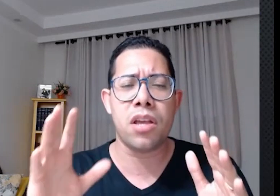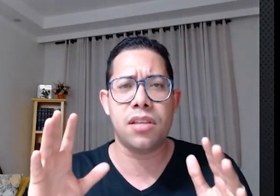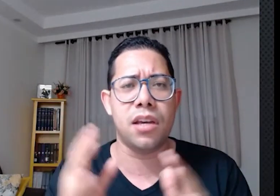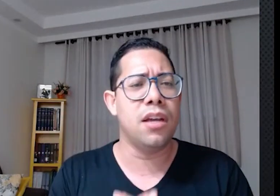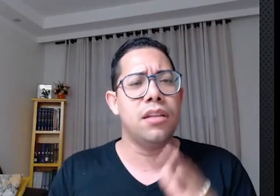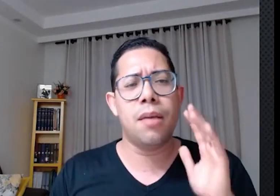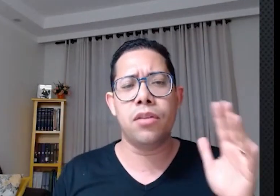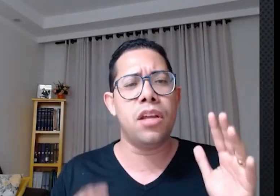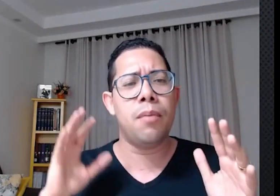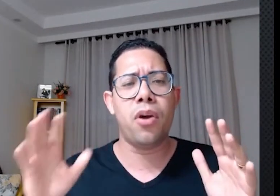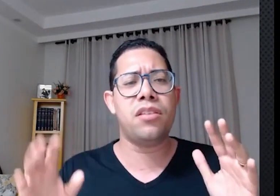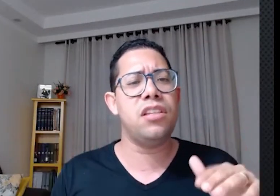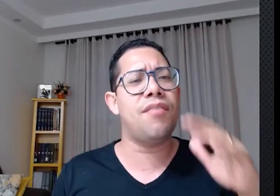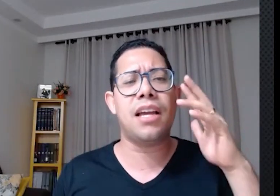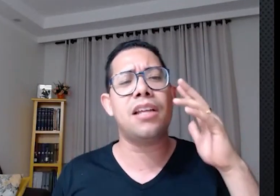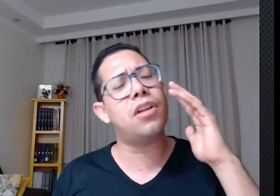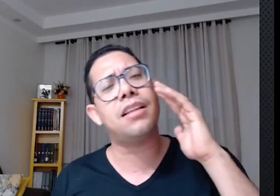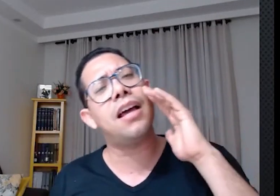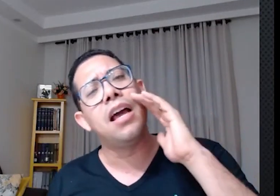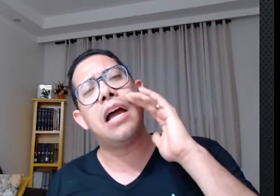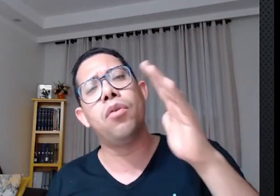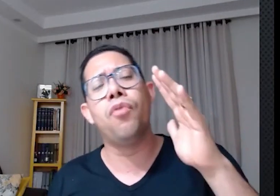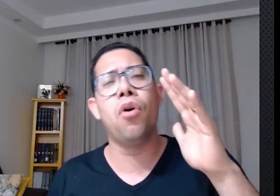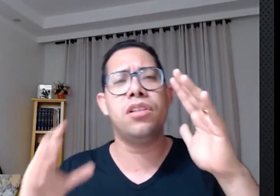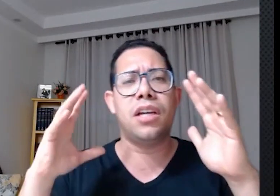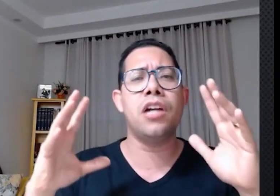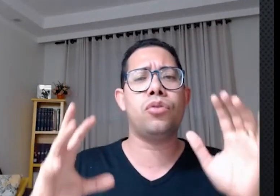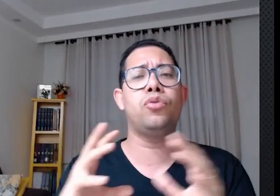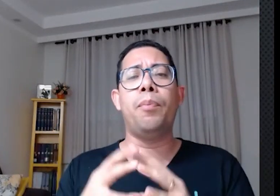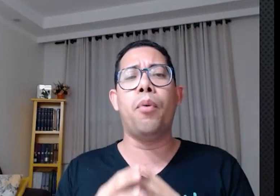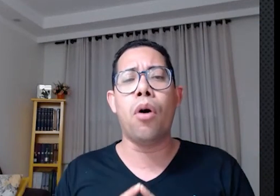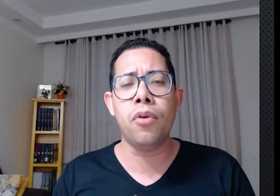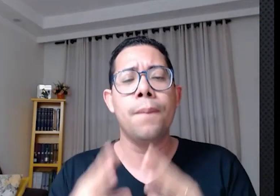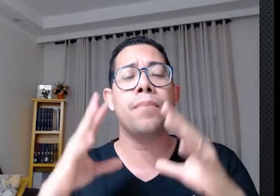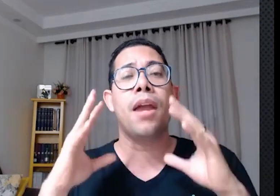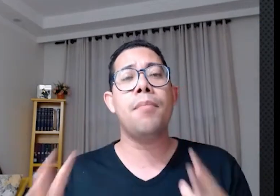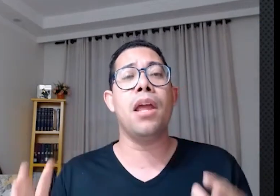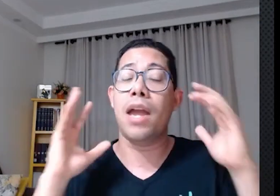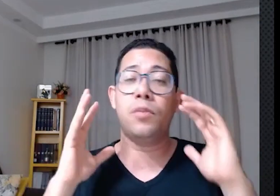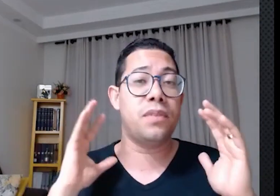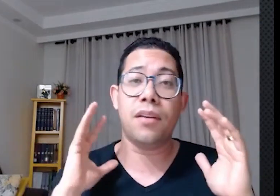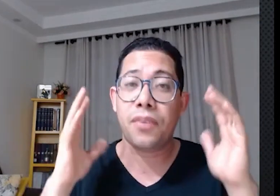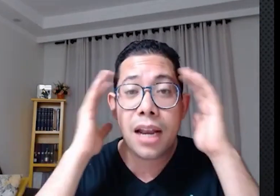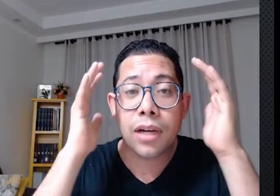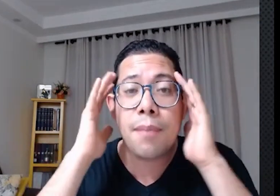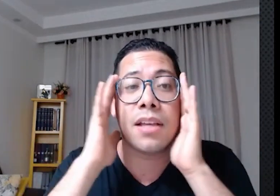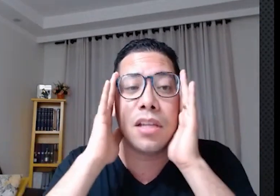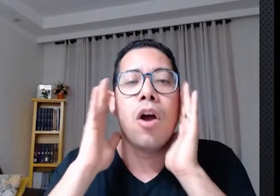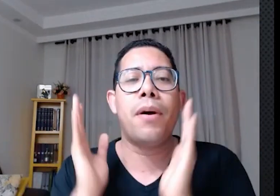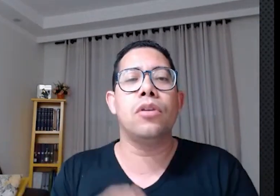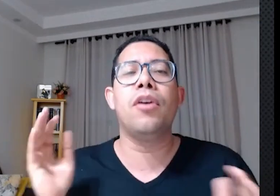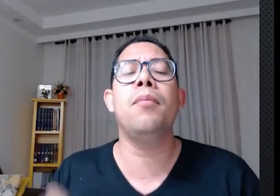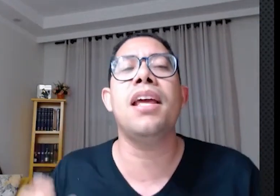sabedoria, poesia. Sabedoria, poesia. Vai estar relacionado a louvores, cânticos do povo hebreu. É isso que precisa ficar na sua